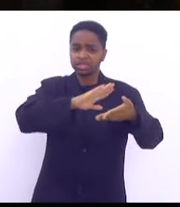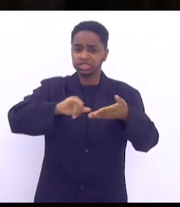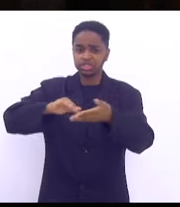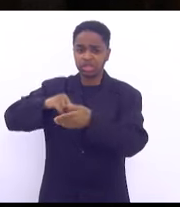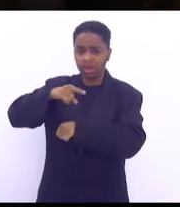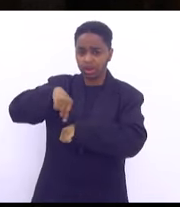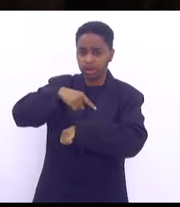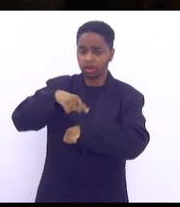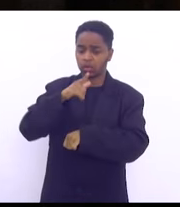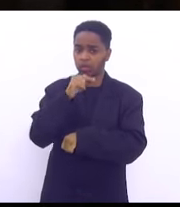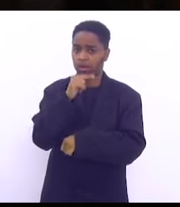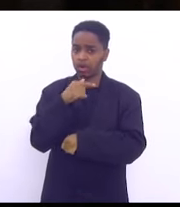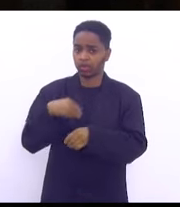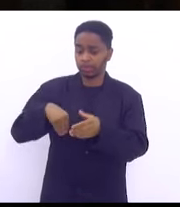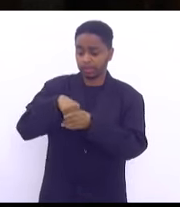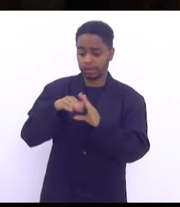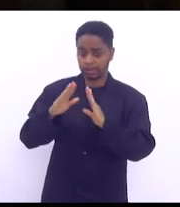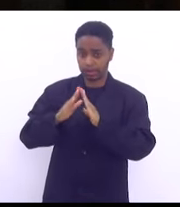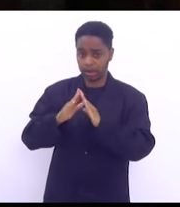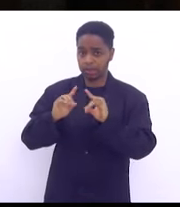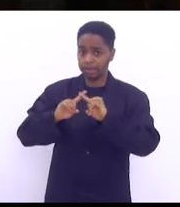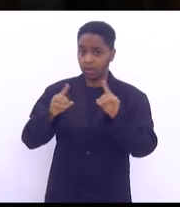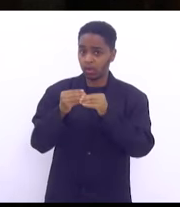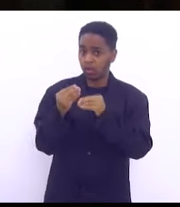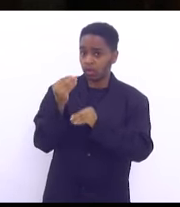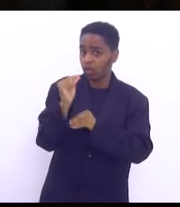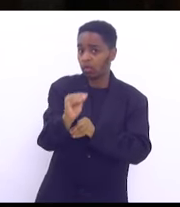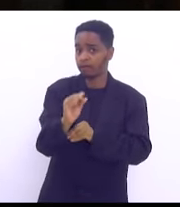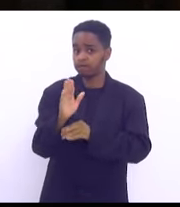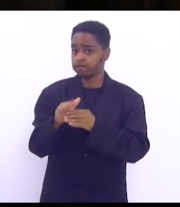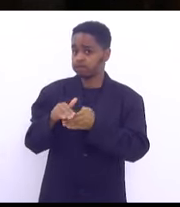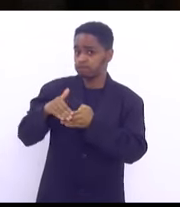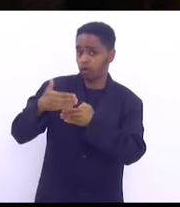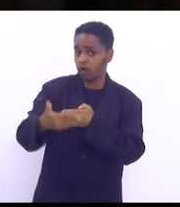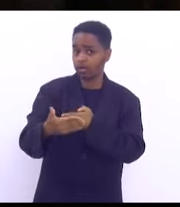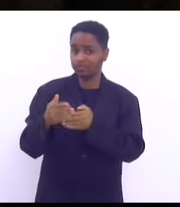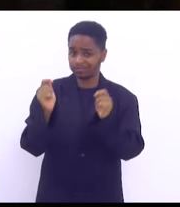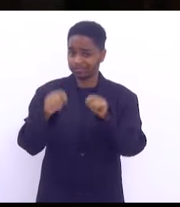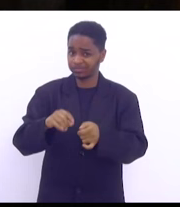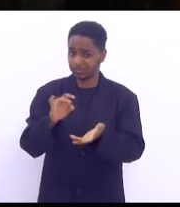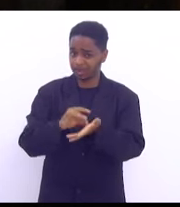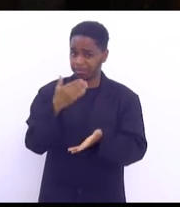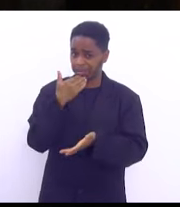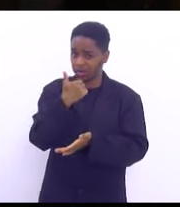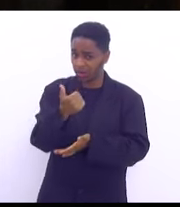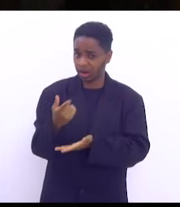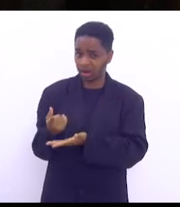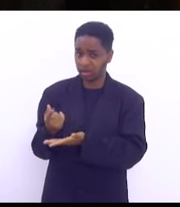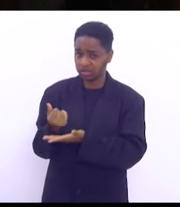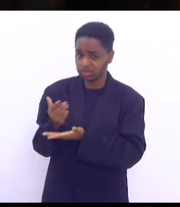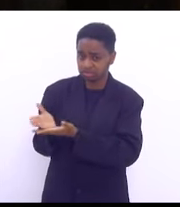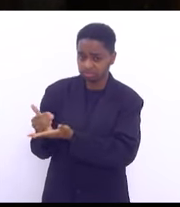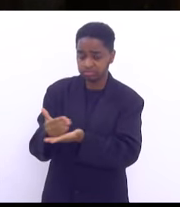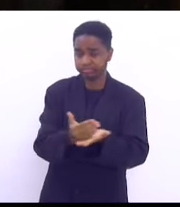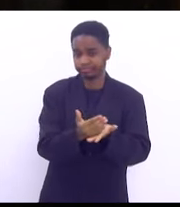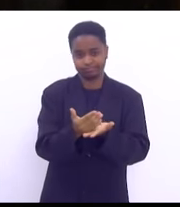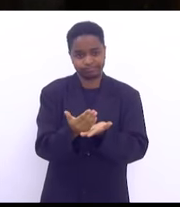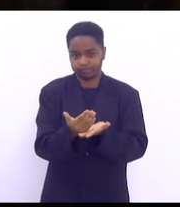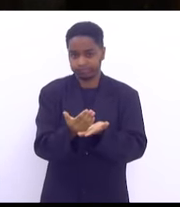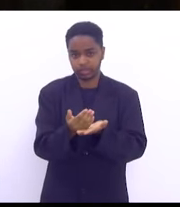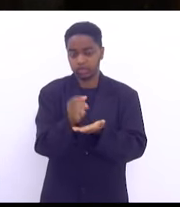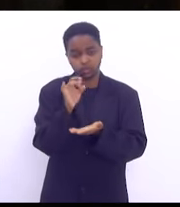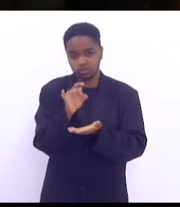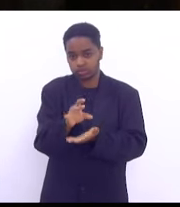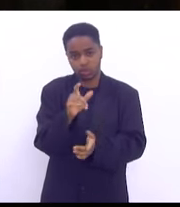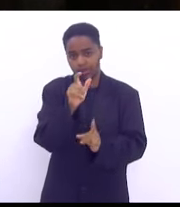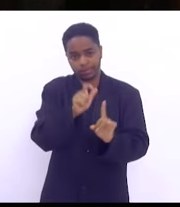parte interna e colocando na área externa, vai melhorar a arrecadação. Isso só pode ser um